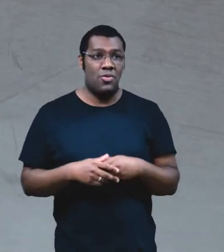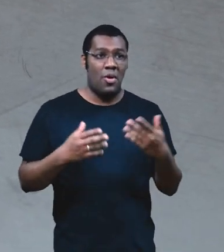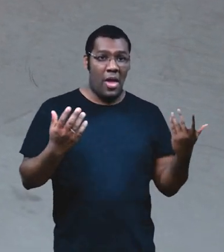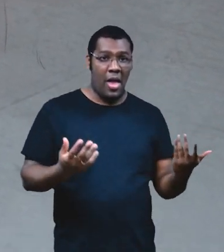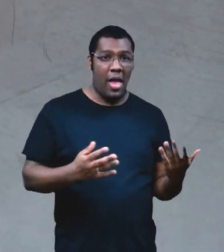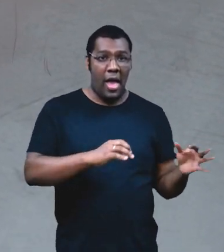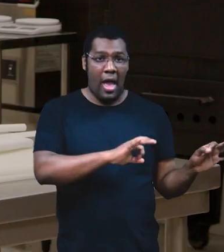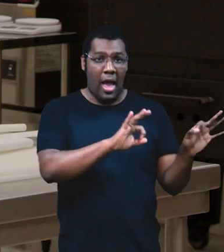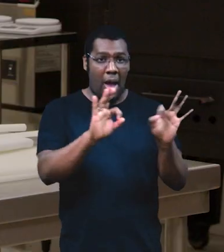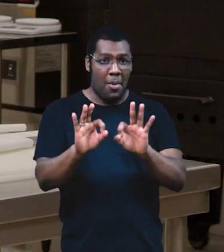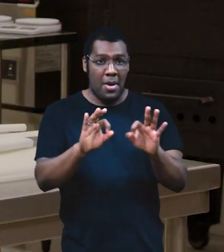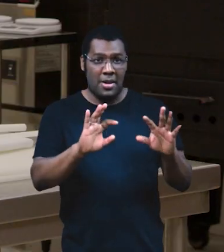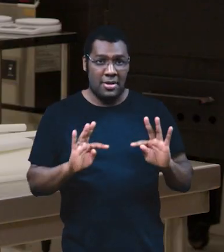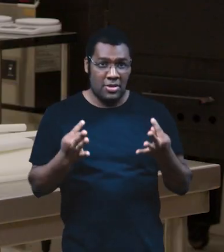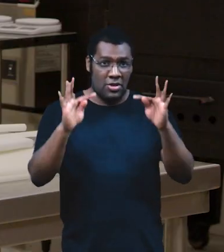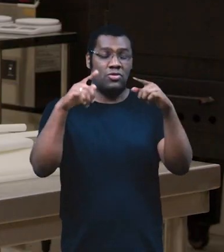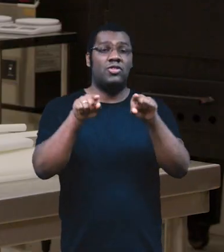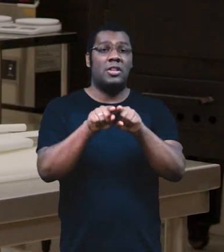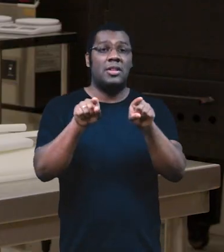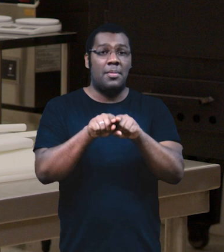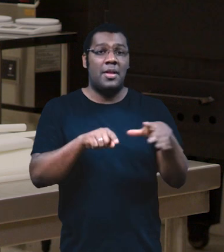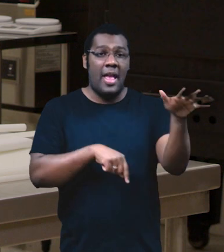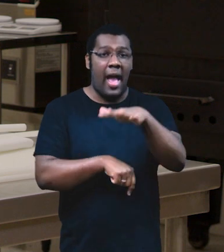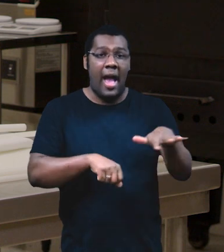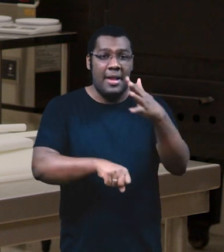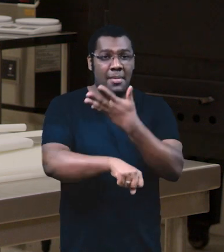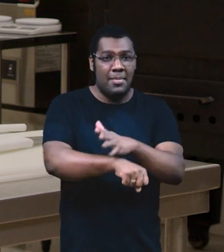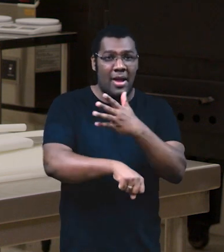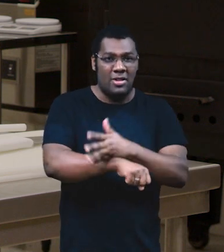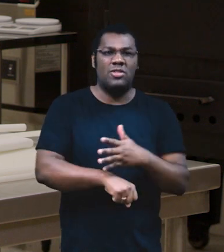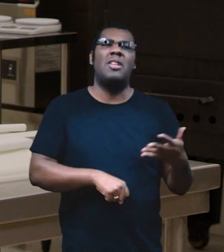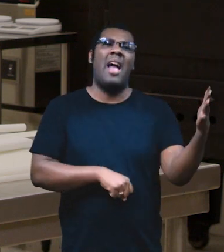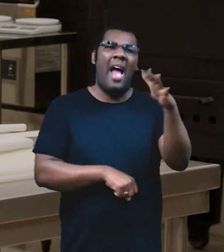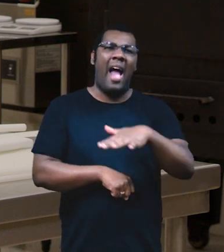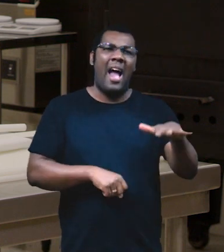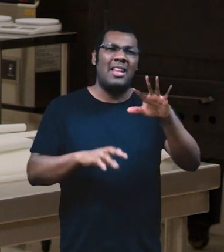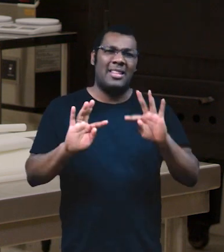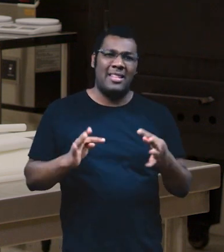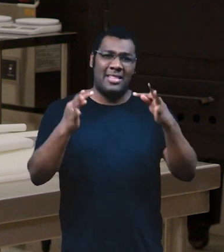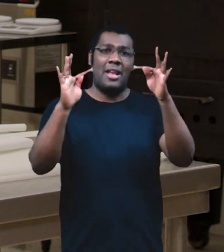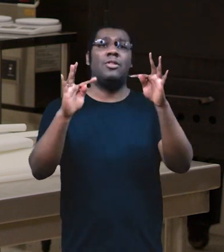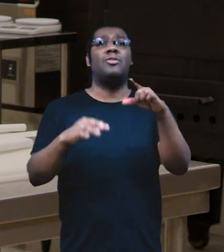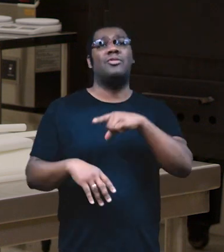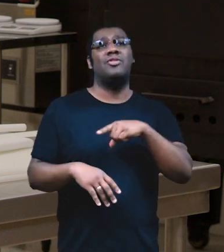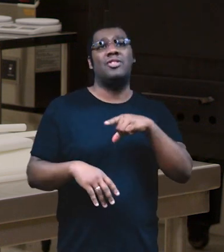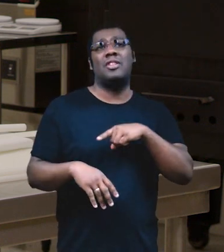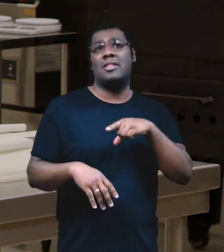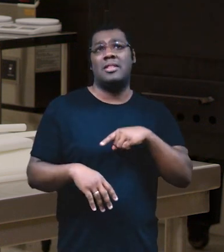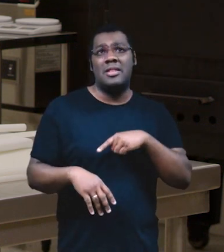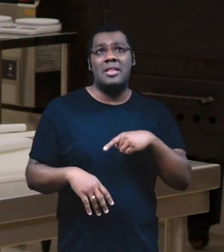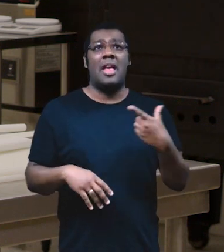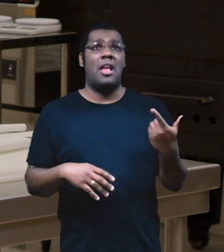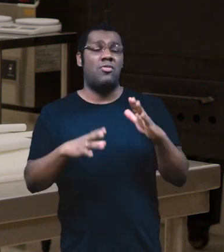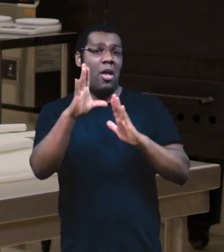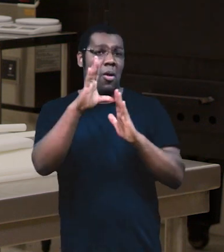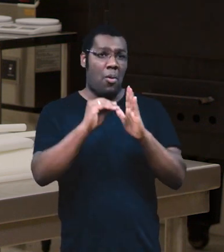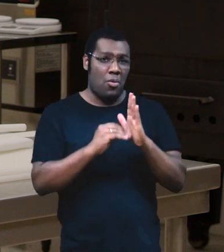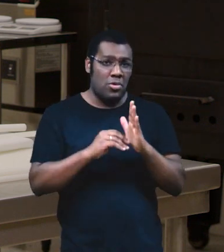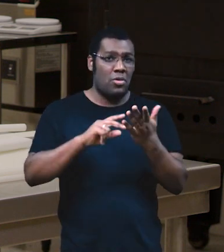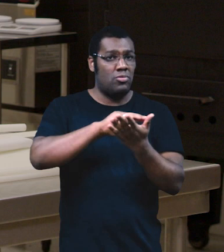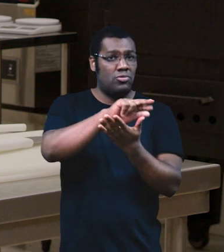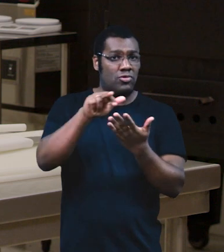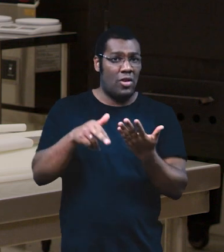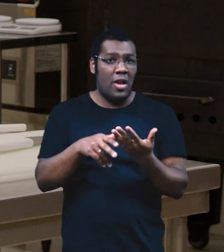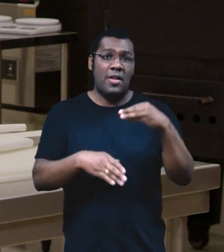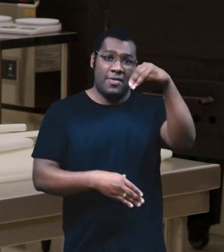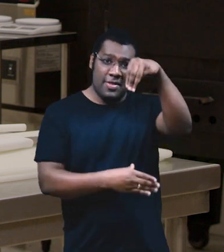A área de tecnologia ela é muito ampla, né? Então, ele pode estar dentro de uma cervejaria, dessas que são mais industriais, ele pode estar